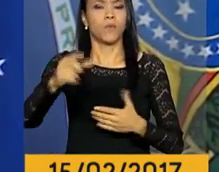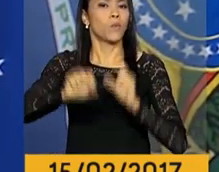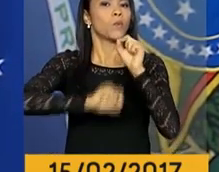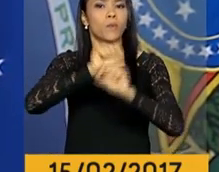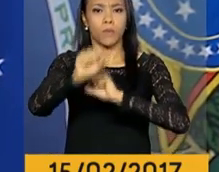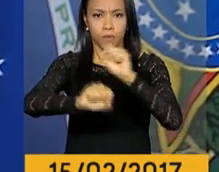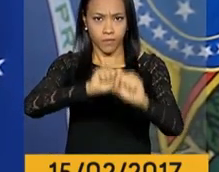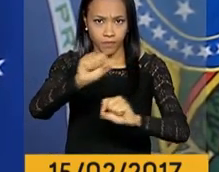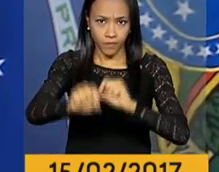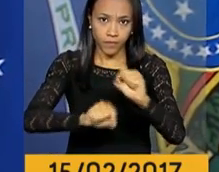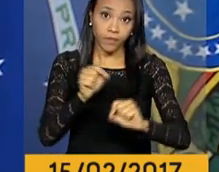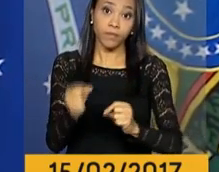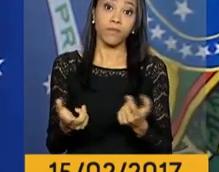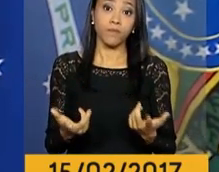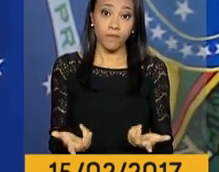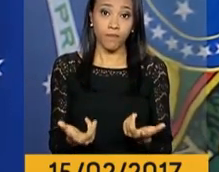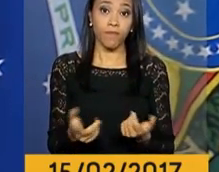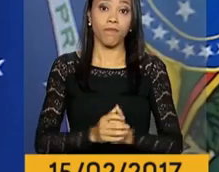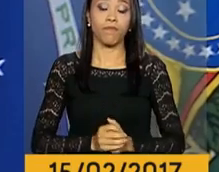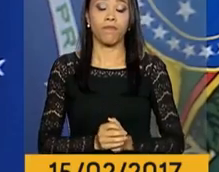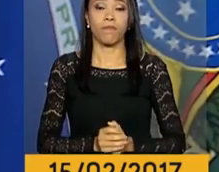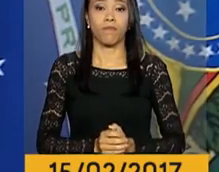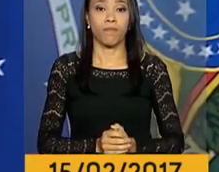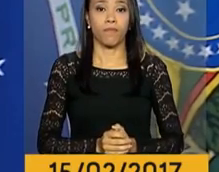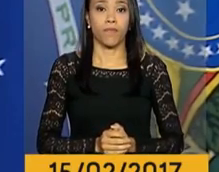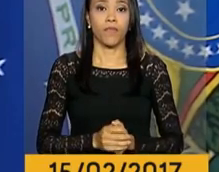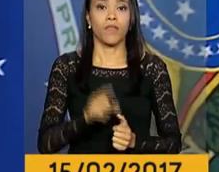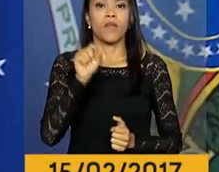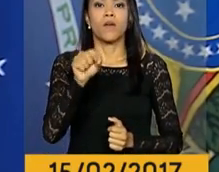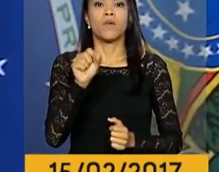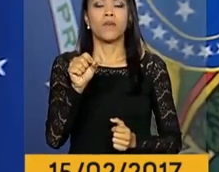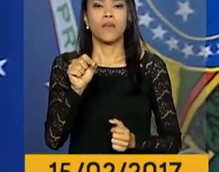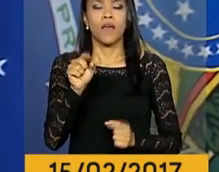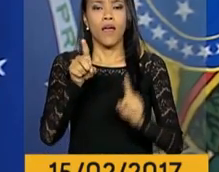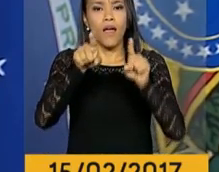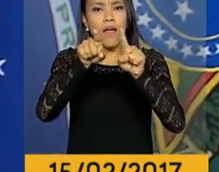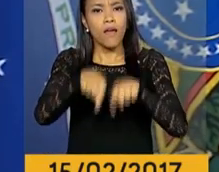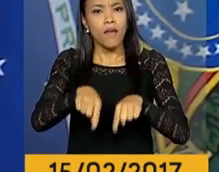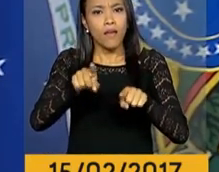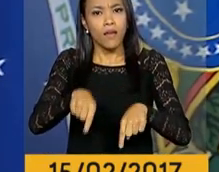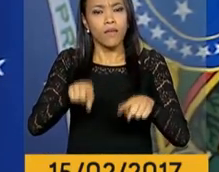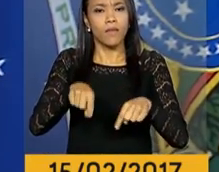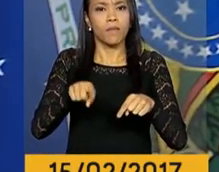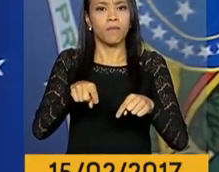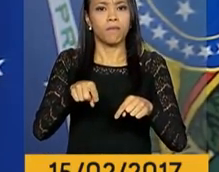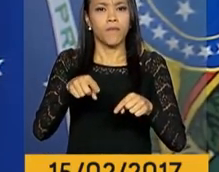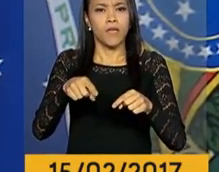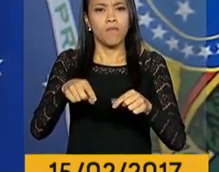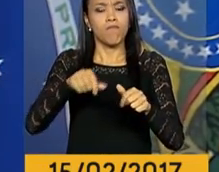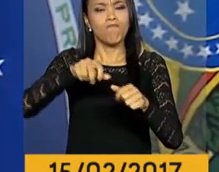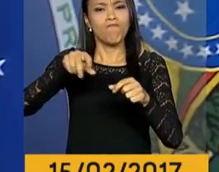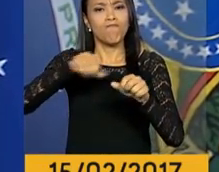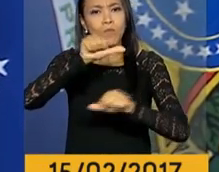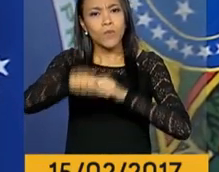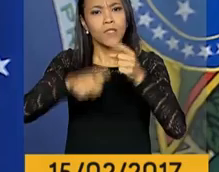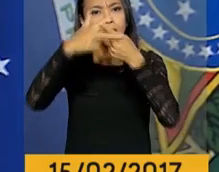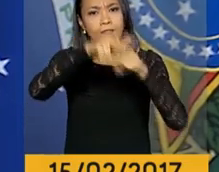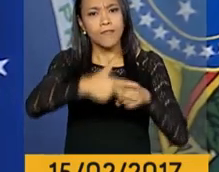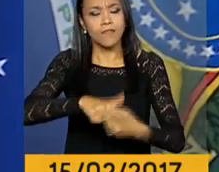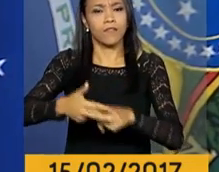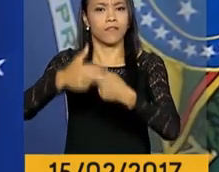reforma, ou melhor, me expressando até a modernização da da lejação trabalhista,